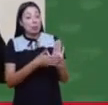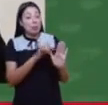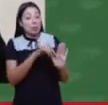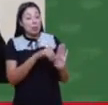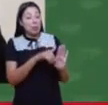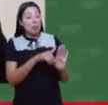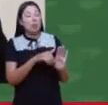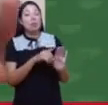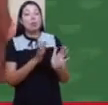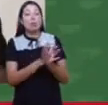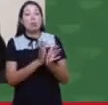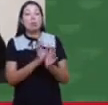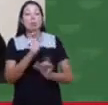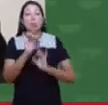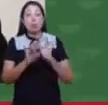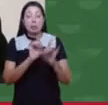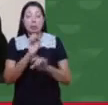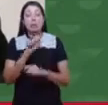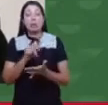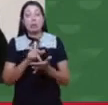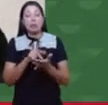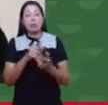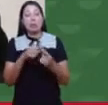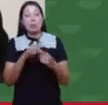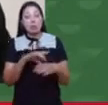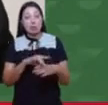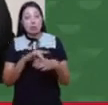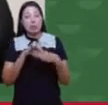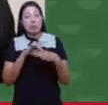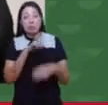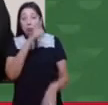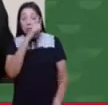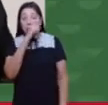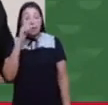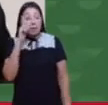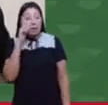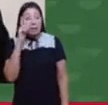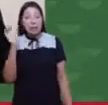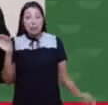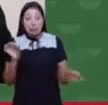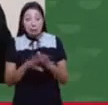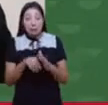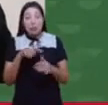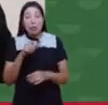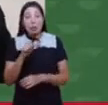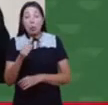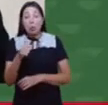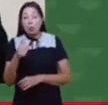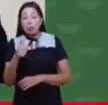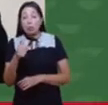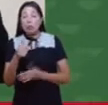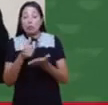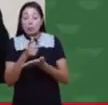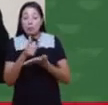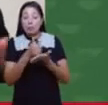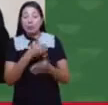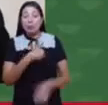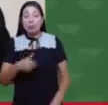comissão especial, exatamente pelo que o líder Bongás acabou de dizer. 11 partidos da base do